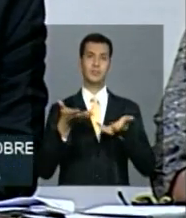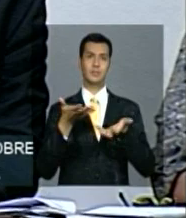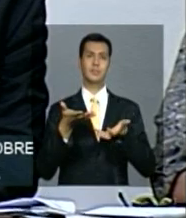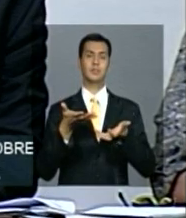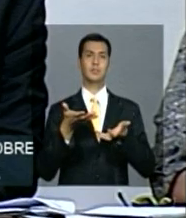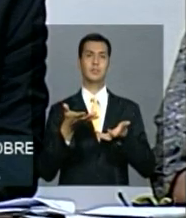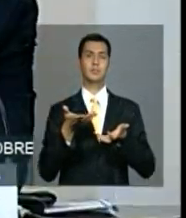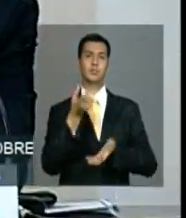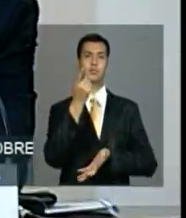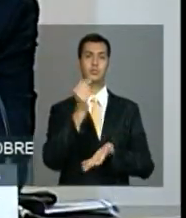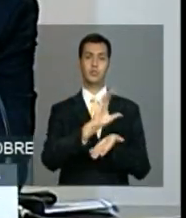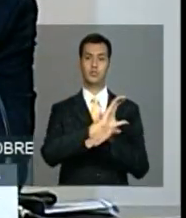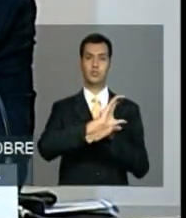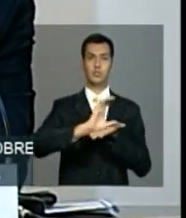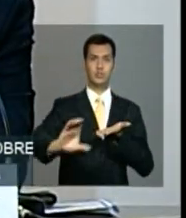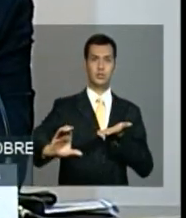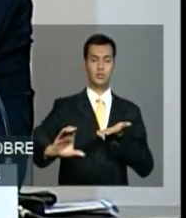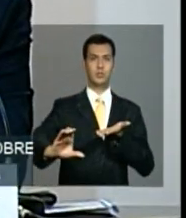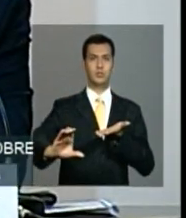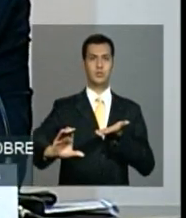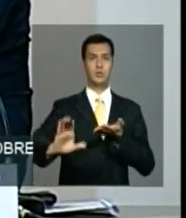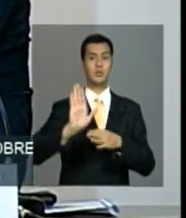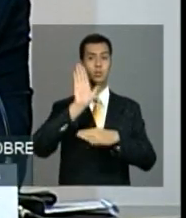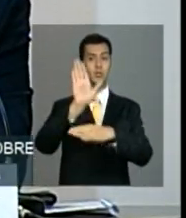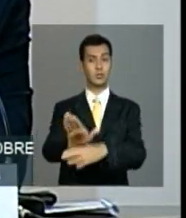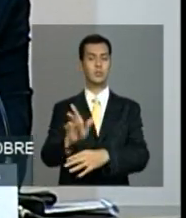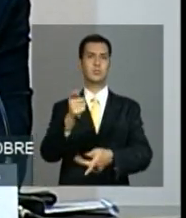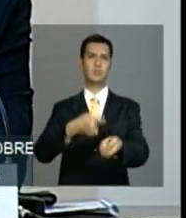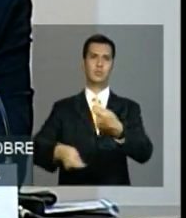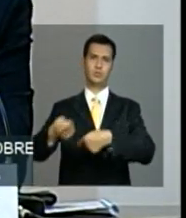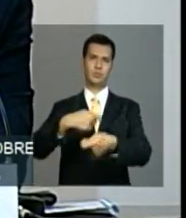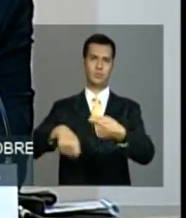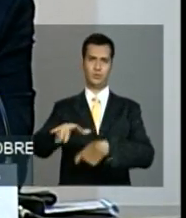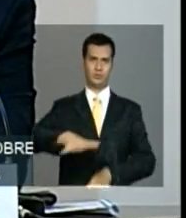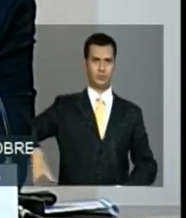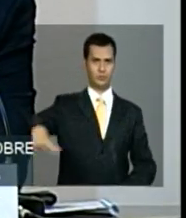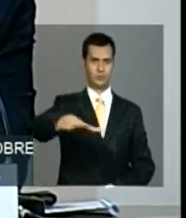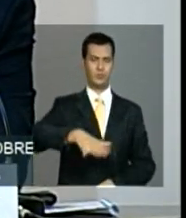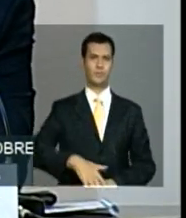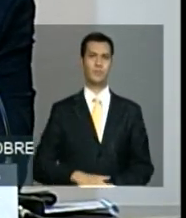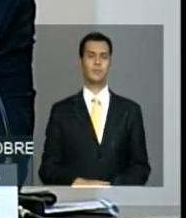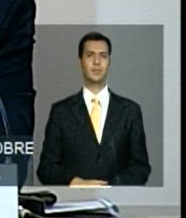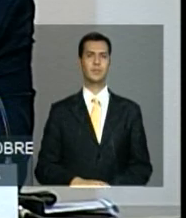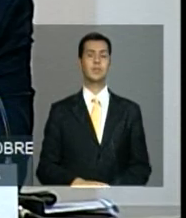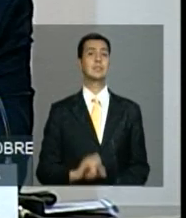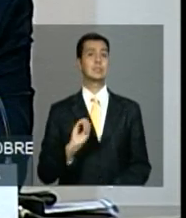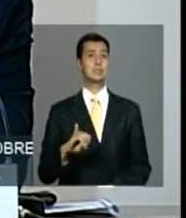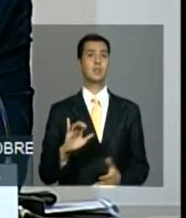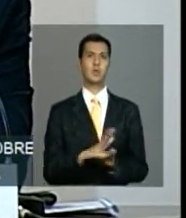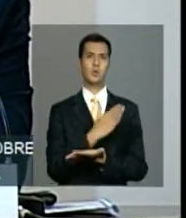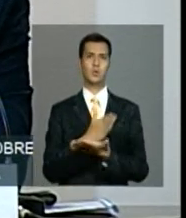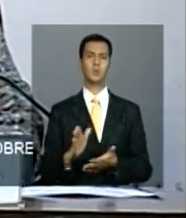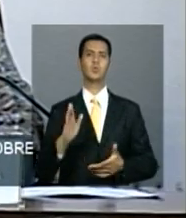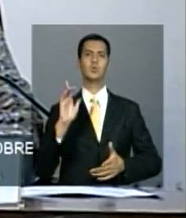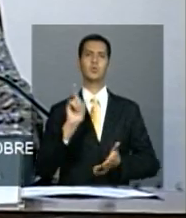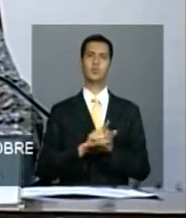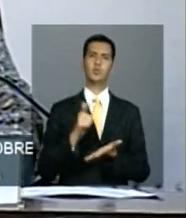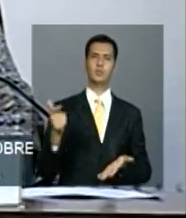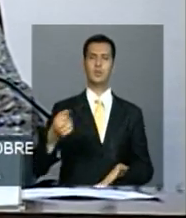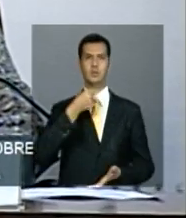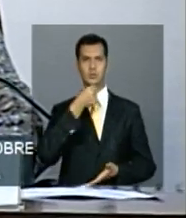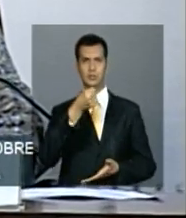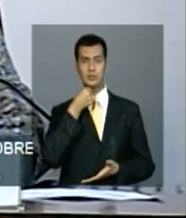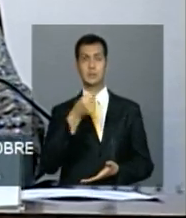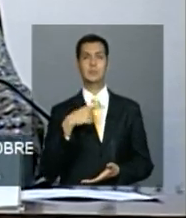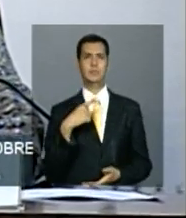recurso na economia local quem anda os jornalistas que estão fazendo visitas ou viagens para ver a